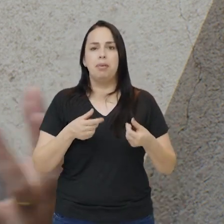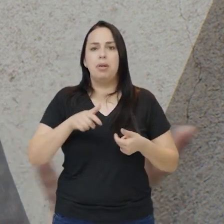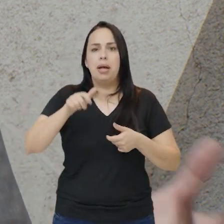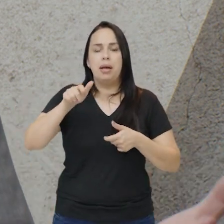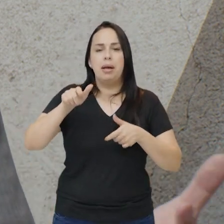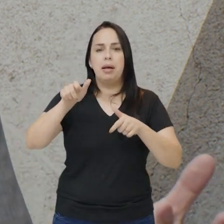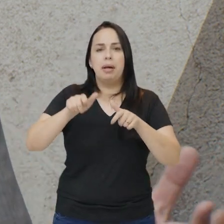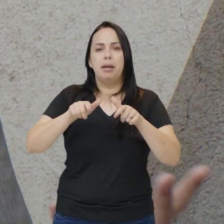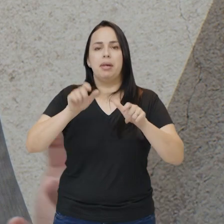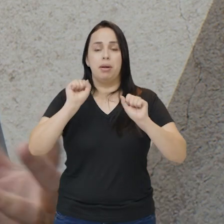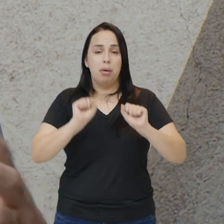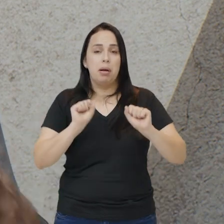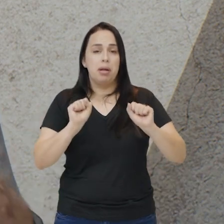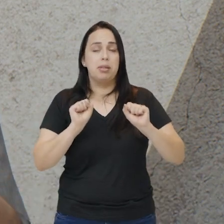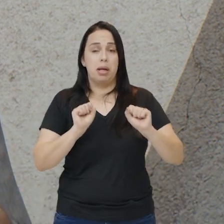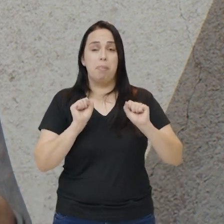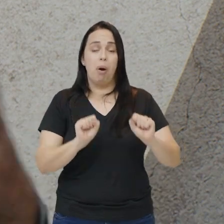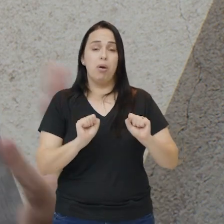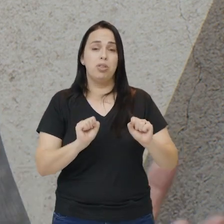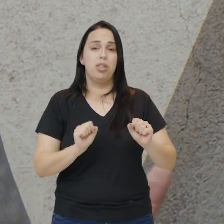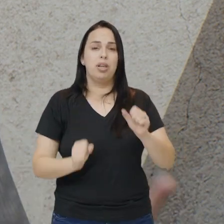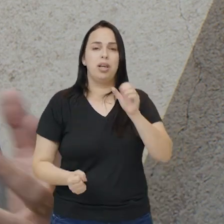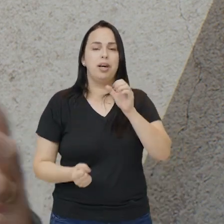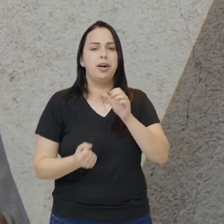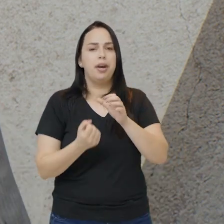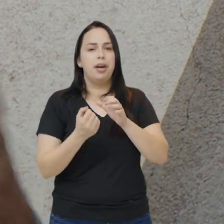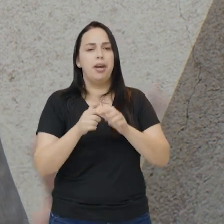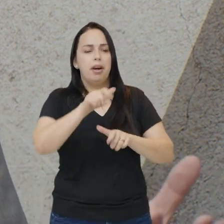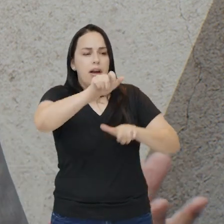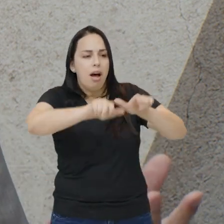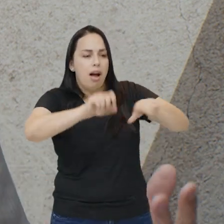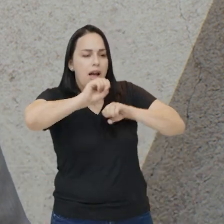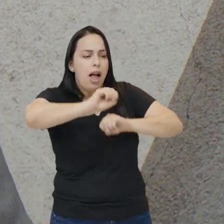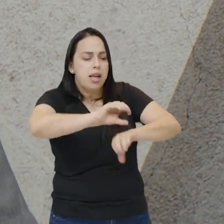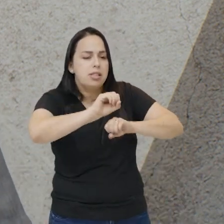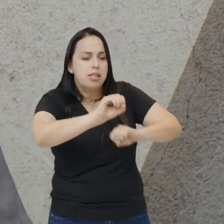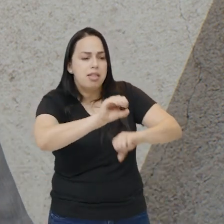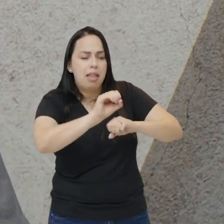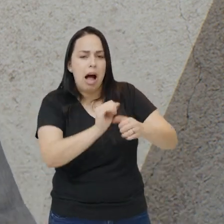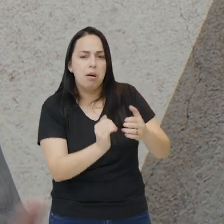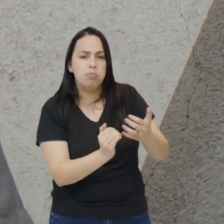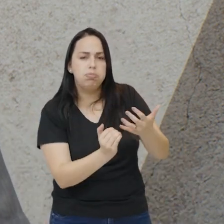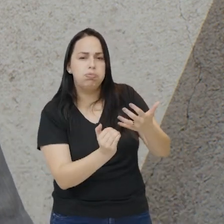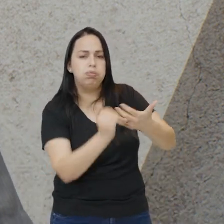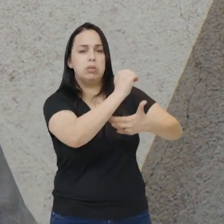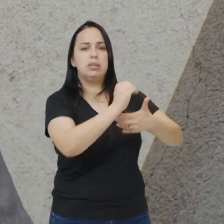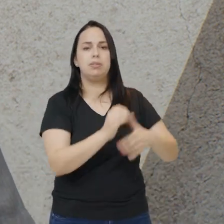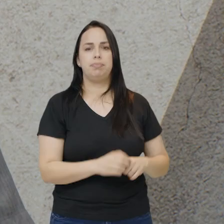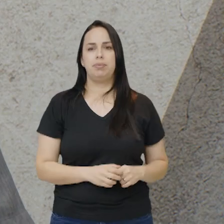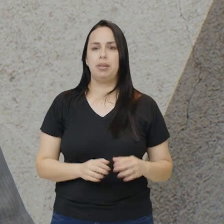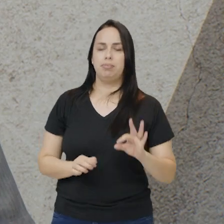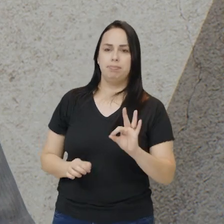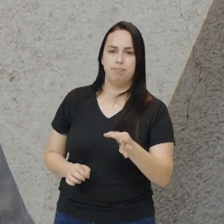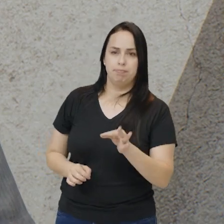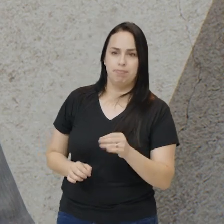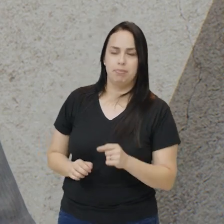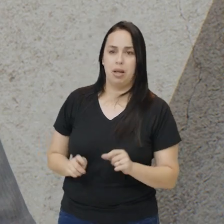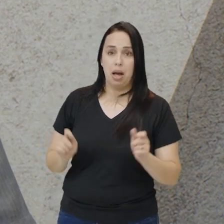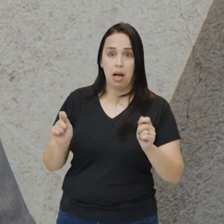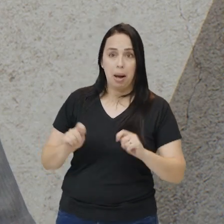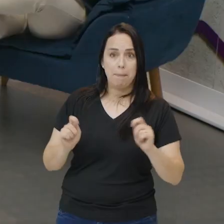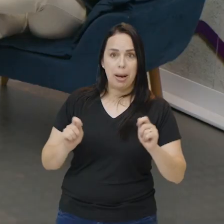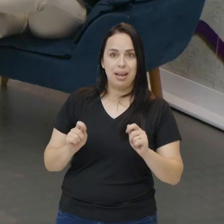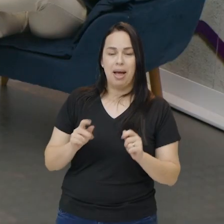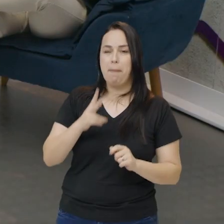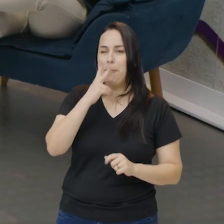pessoas ou capacidade de pessoas. Você consegue criar e formar esse profissional desde a base, literalmente falando. Vamos dizer assim,